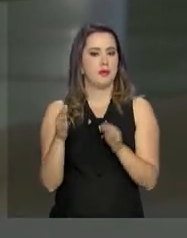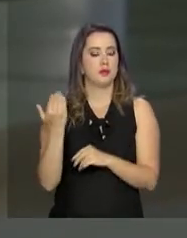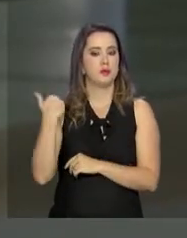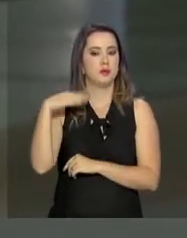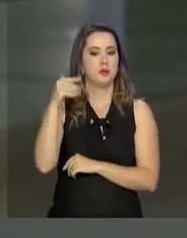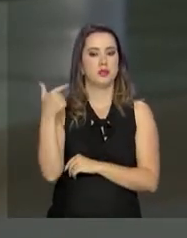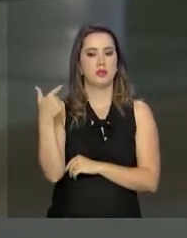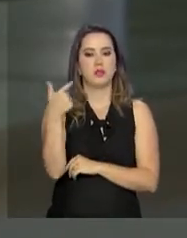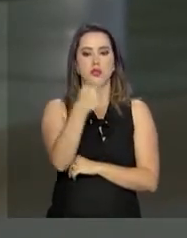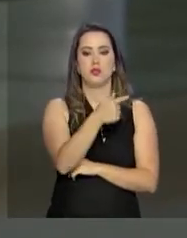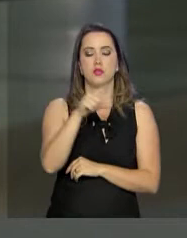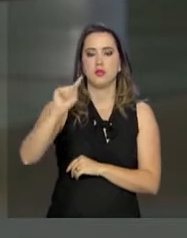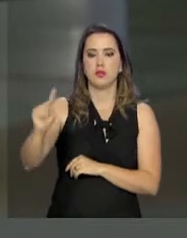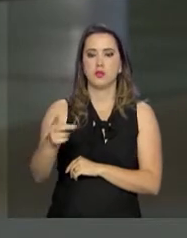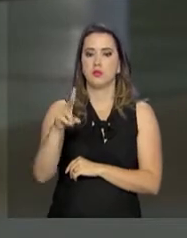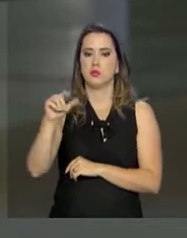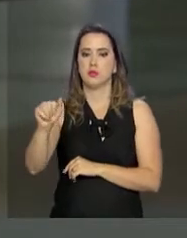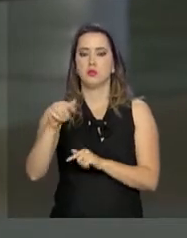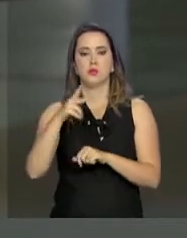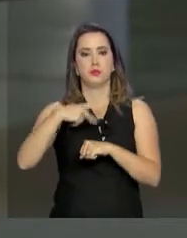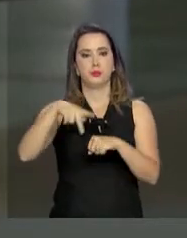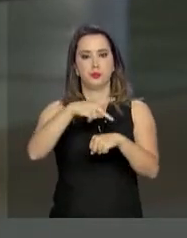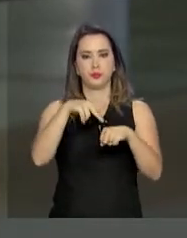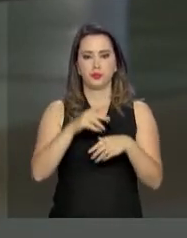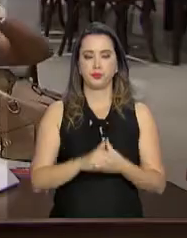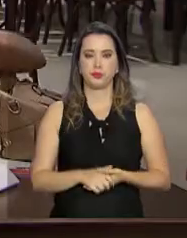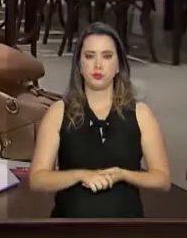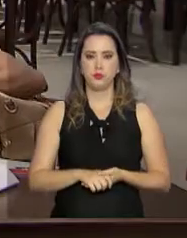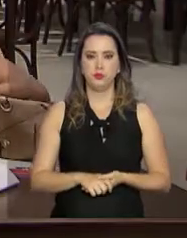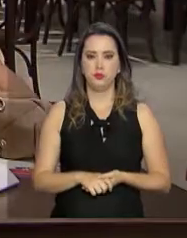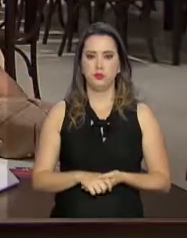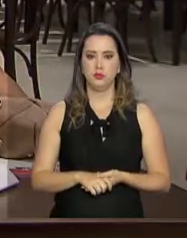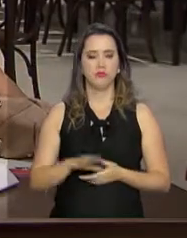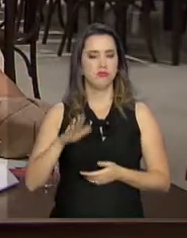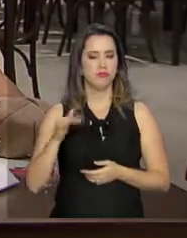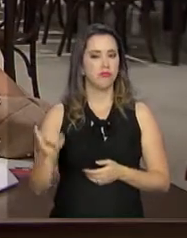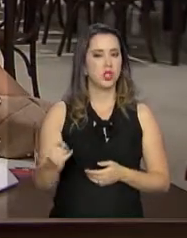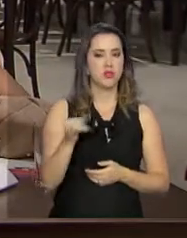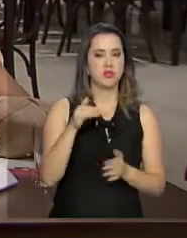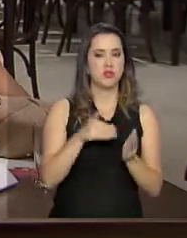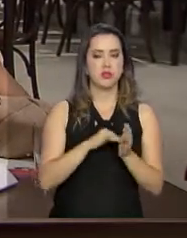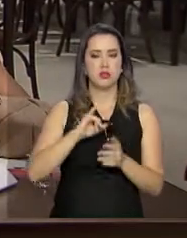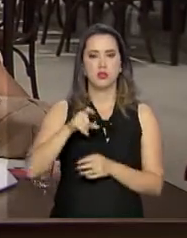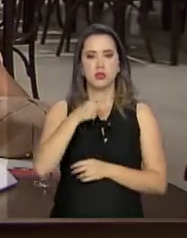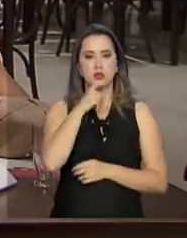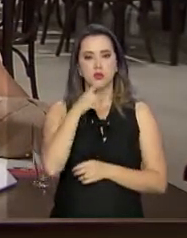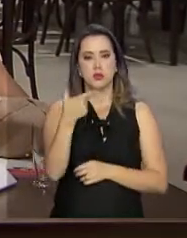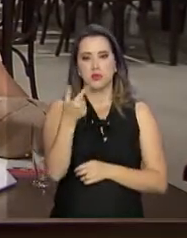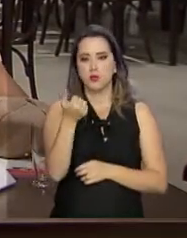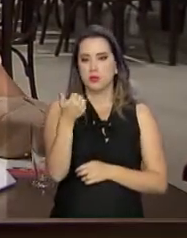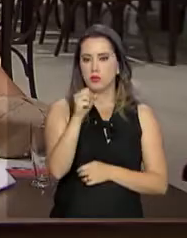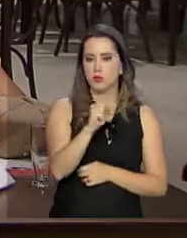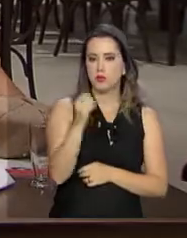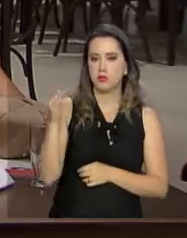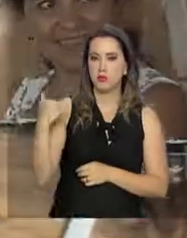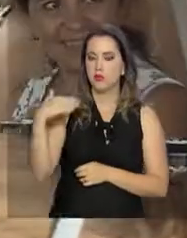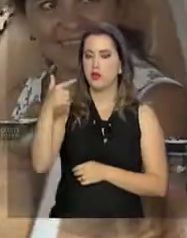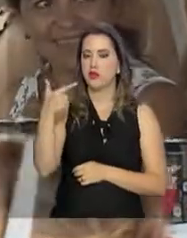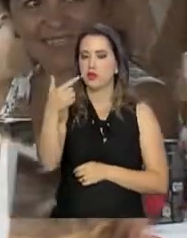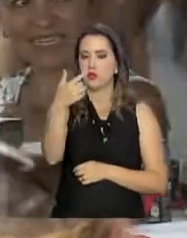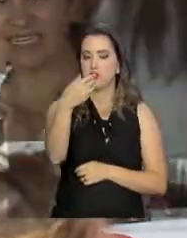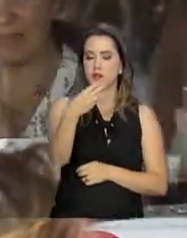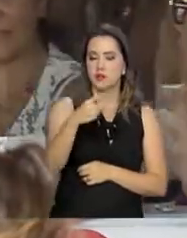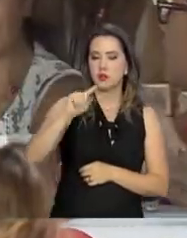17 mil vagas no país nessa modalidade entre janeiro e julho de 2018 foram mais de 23 mil